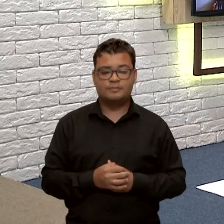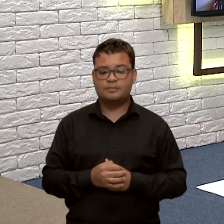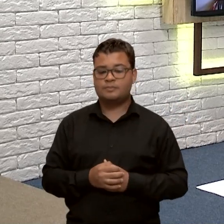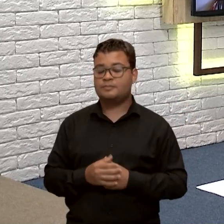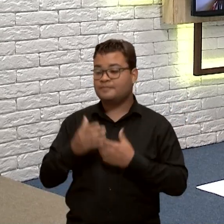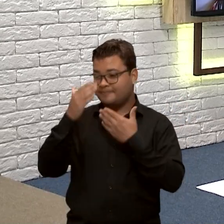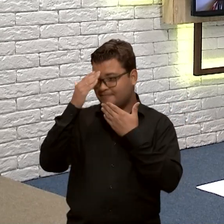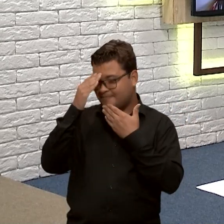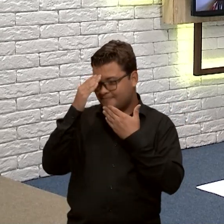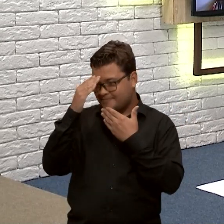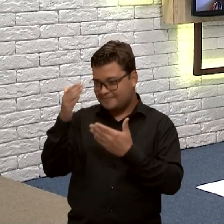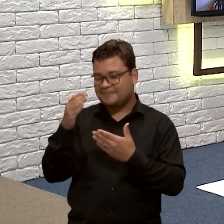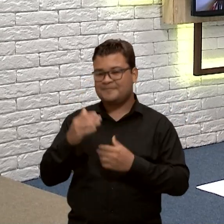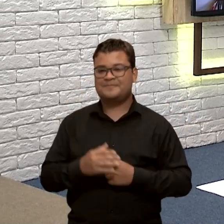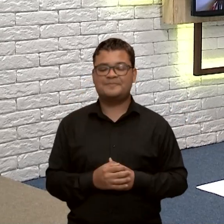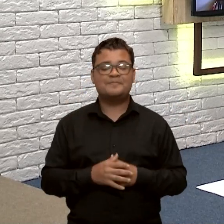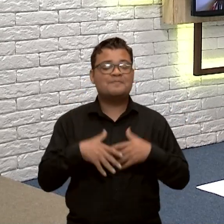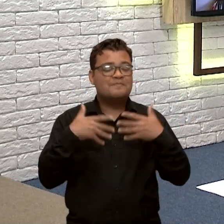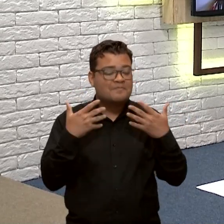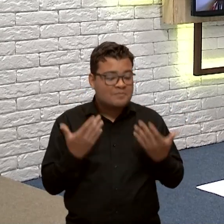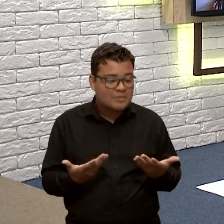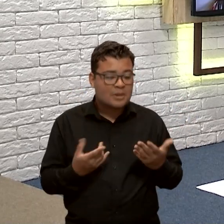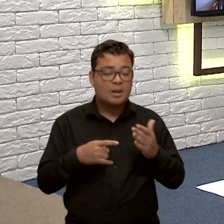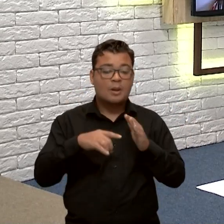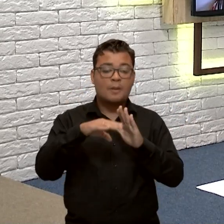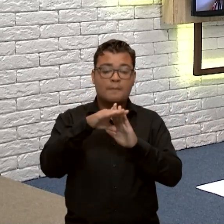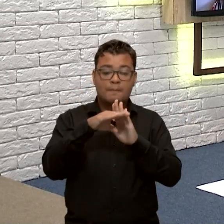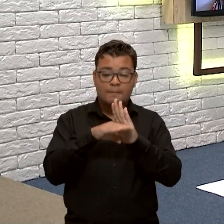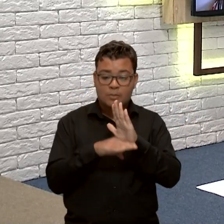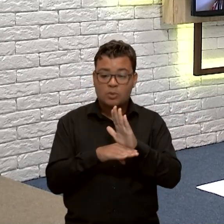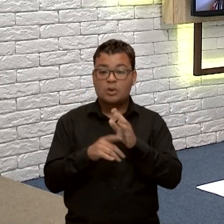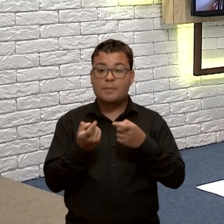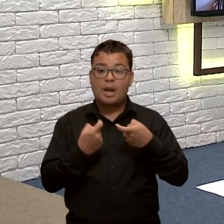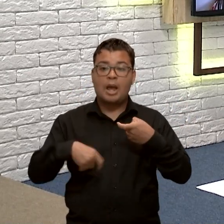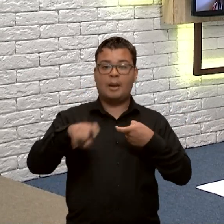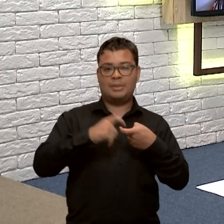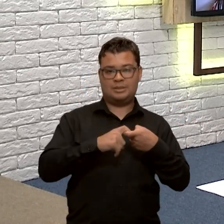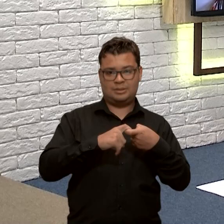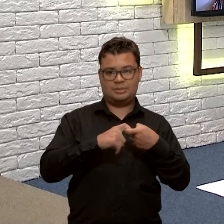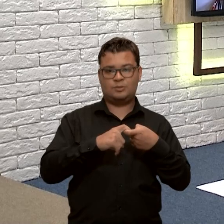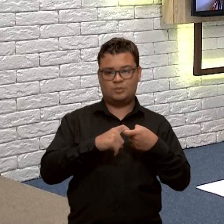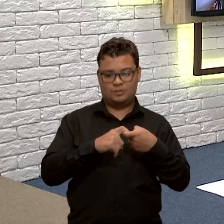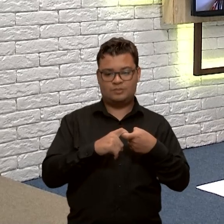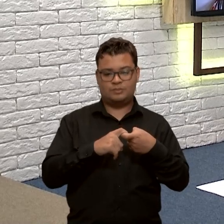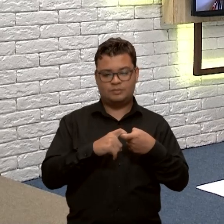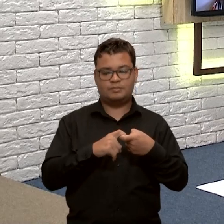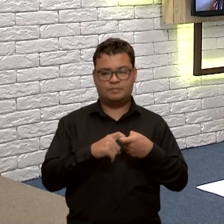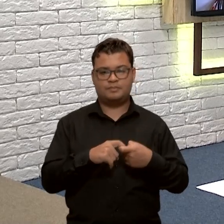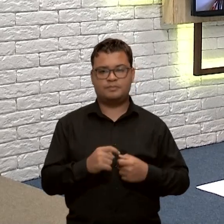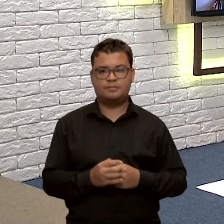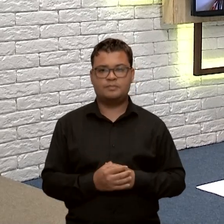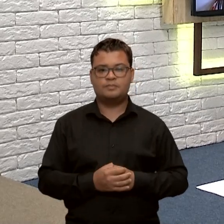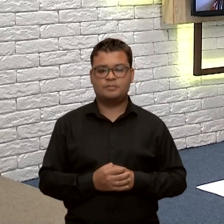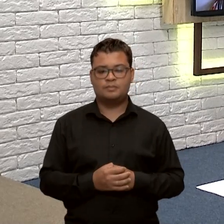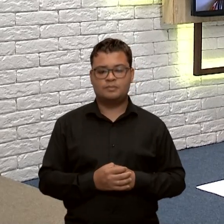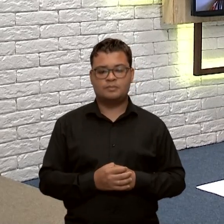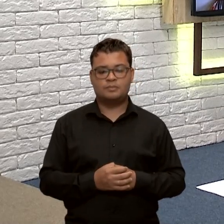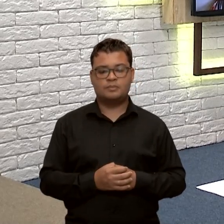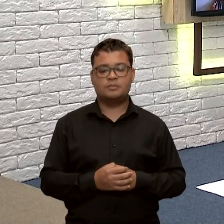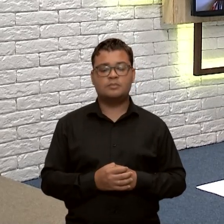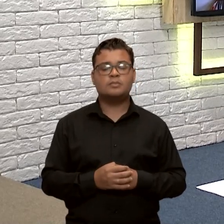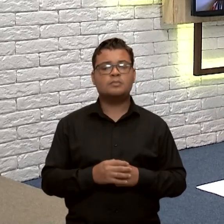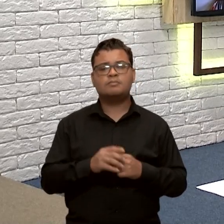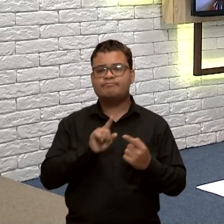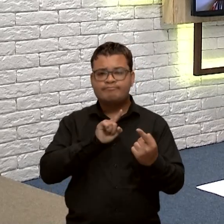Obrigada pela oportunidade. Então, é um programa de reabilitação e de habilitação. É